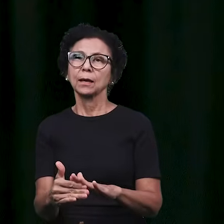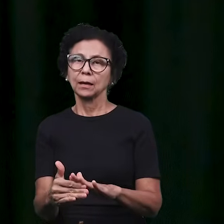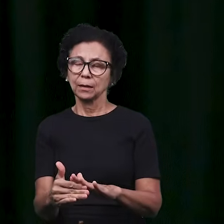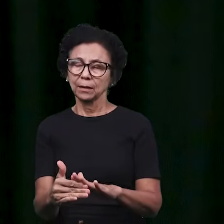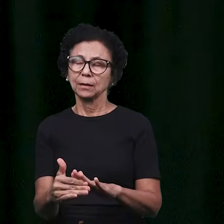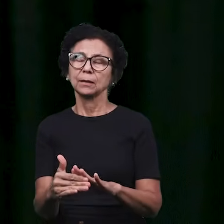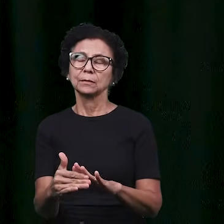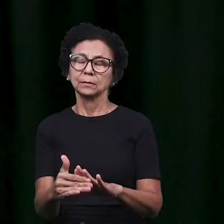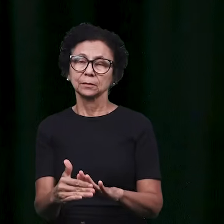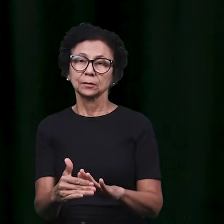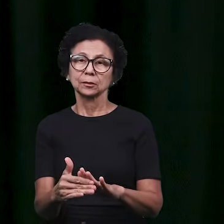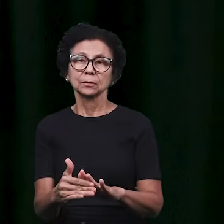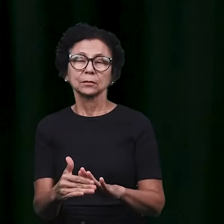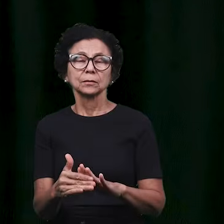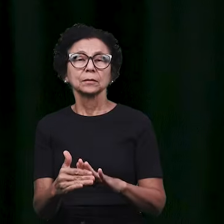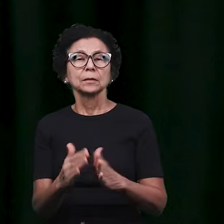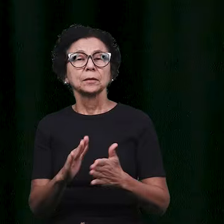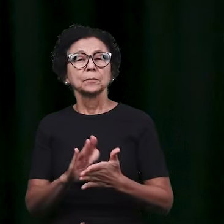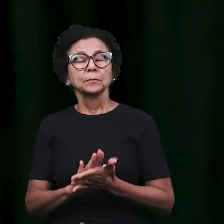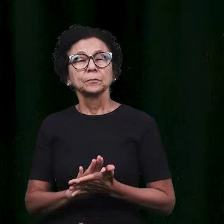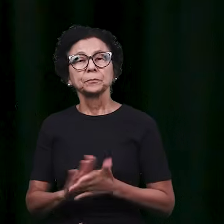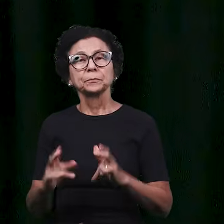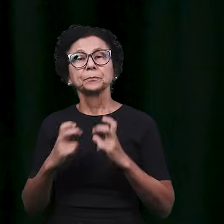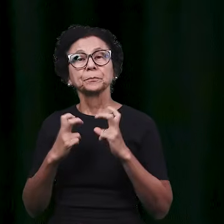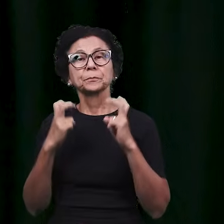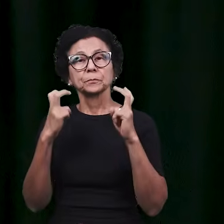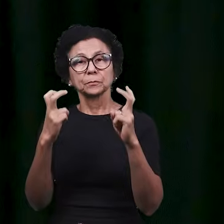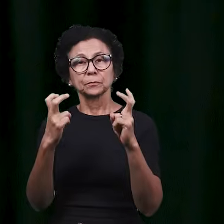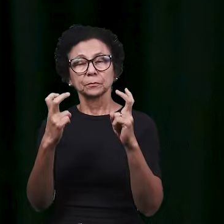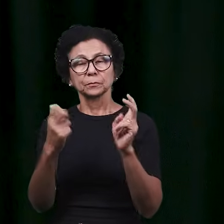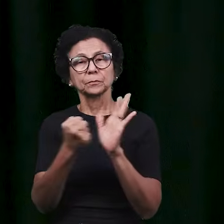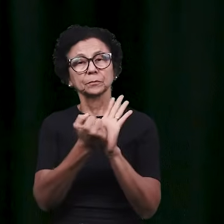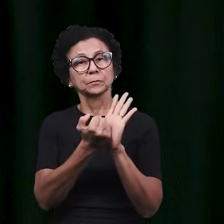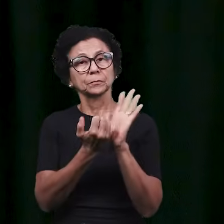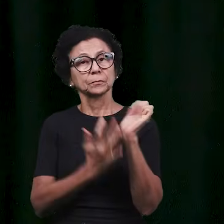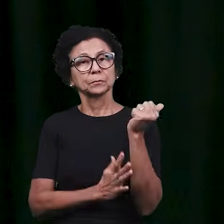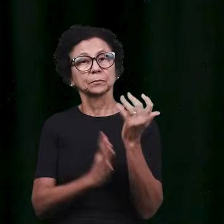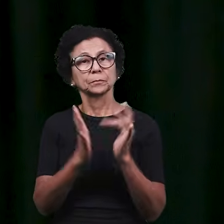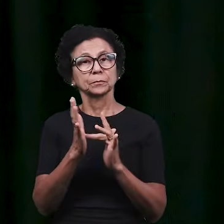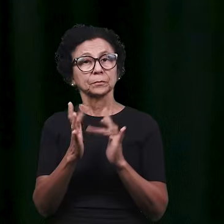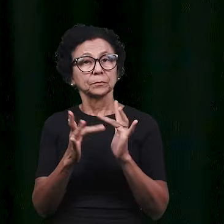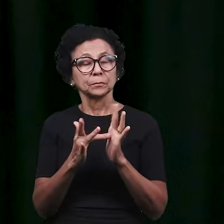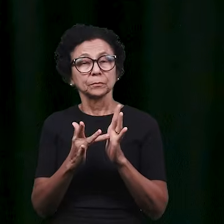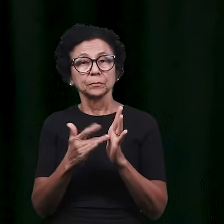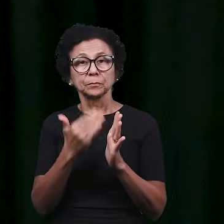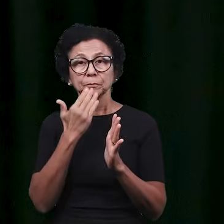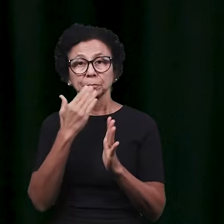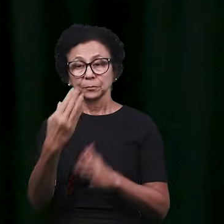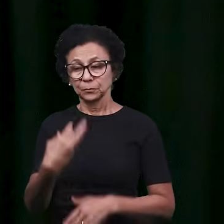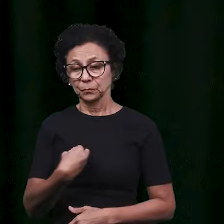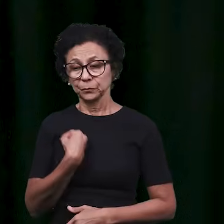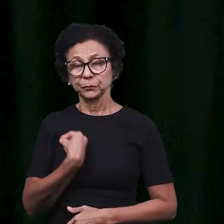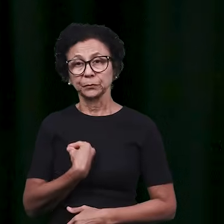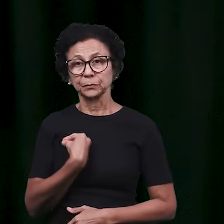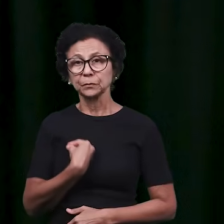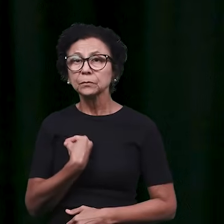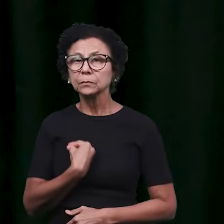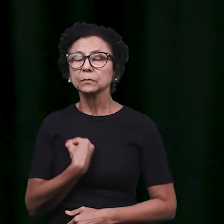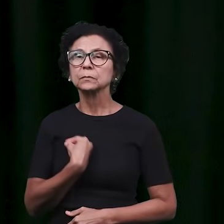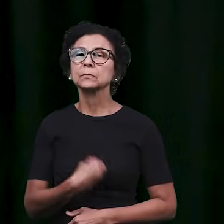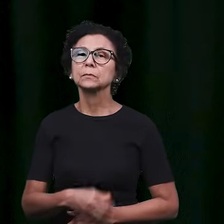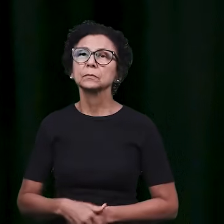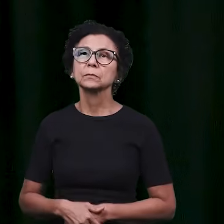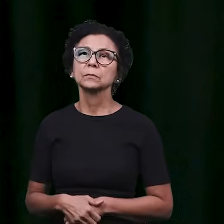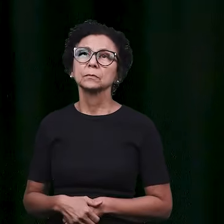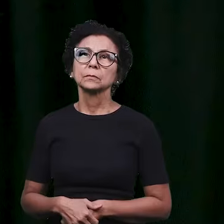haja em você. Então, o clamor pelo sangue é um clamor pela vida. Quando nós estamos clamando pelo sangue de